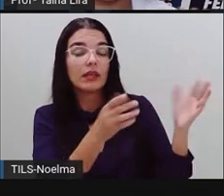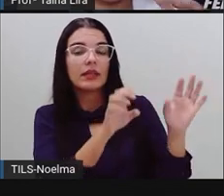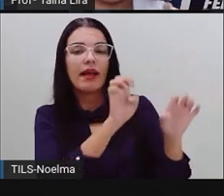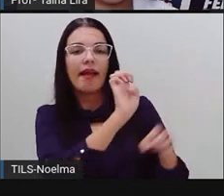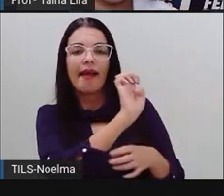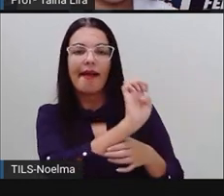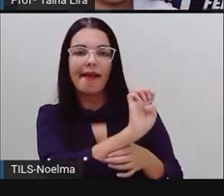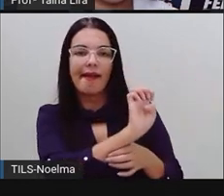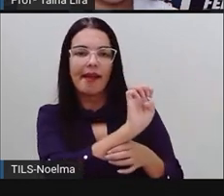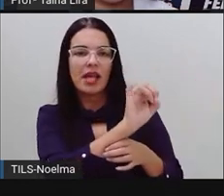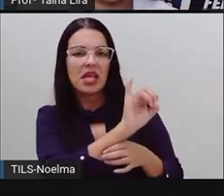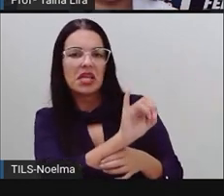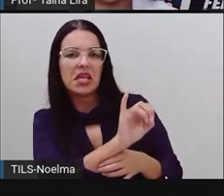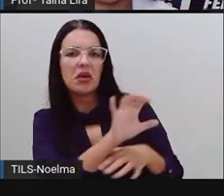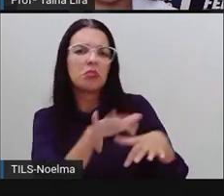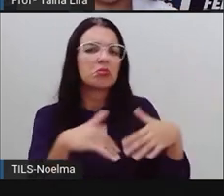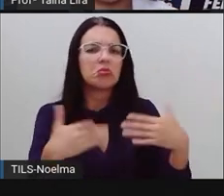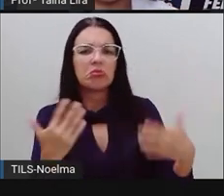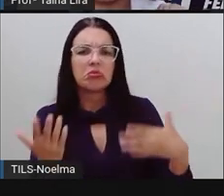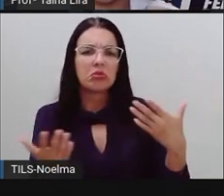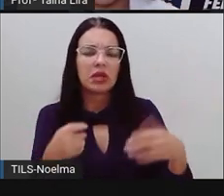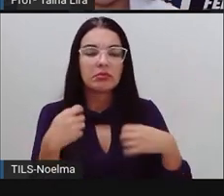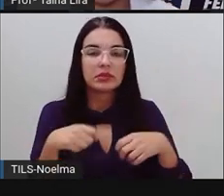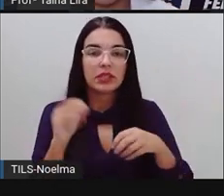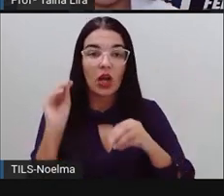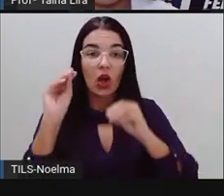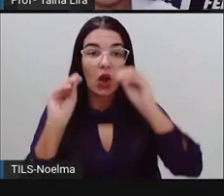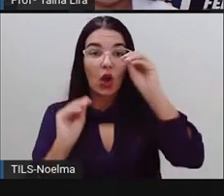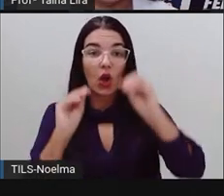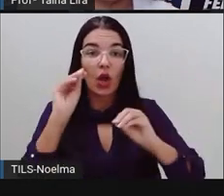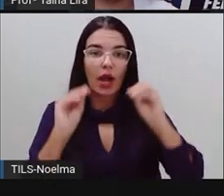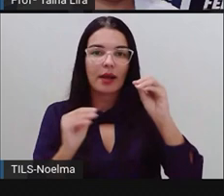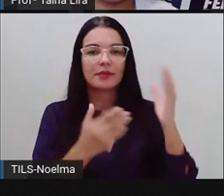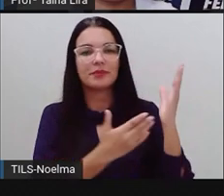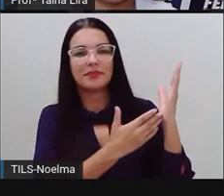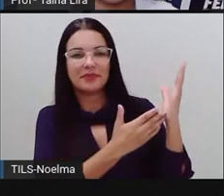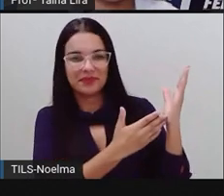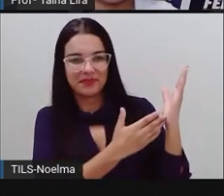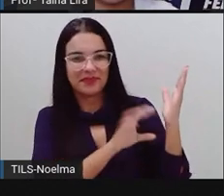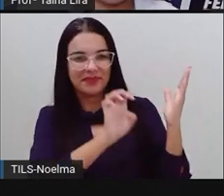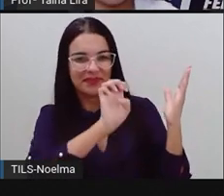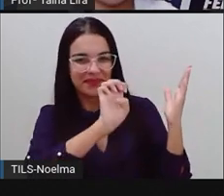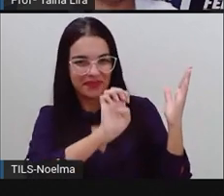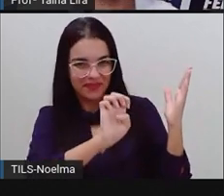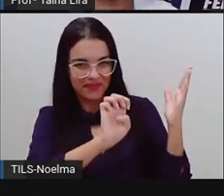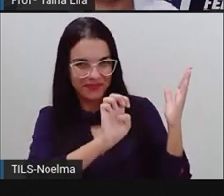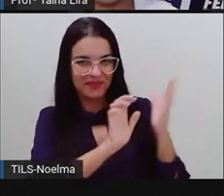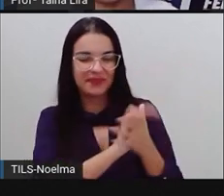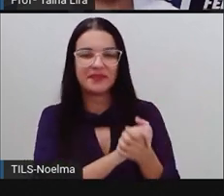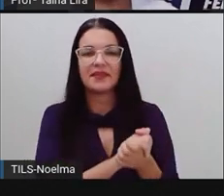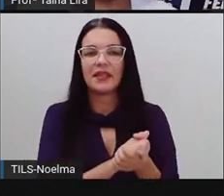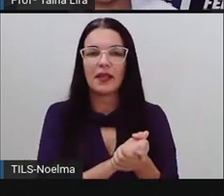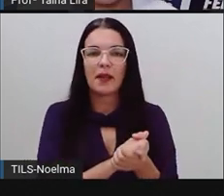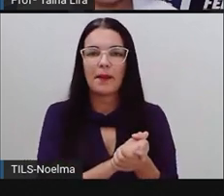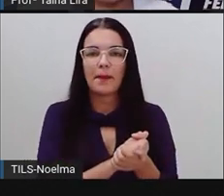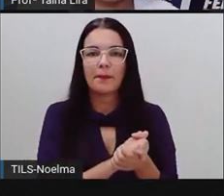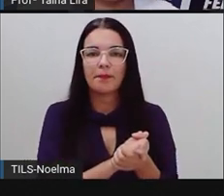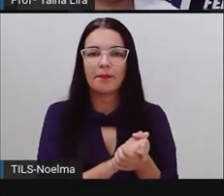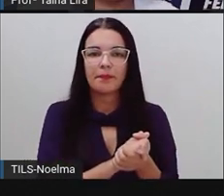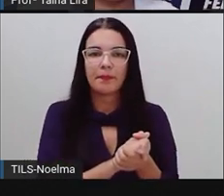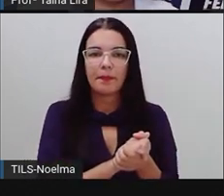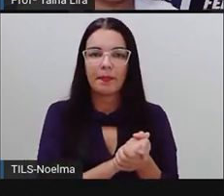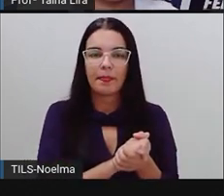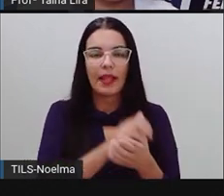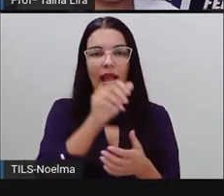então é sente ali no final tem um som fraco ó eu coloco uma letra e agora aqui